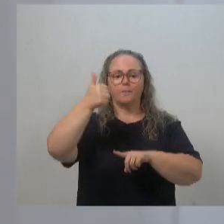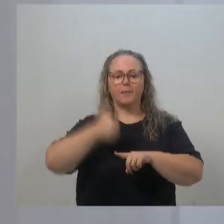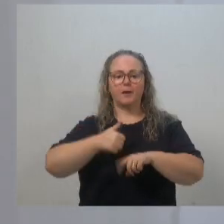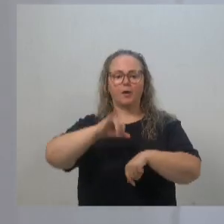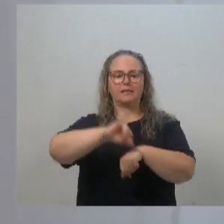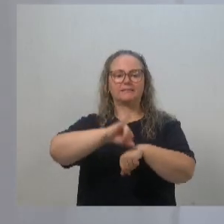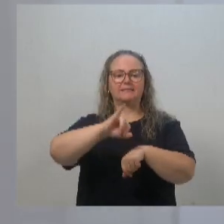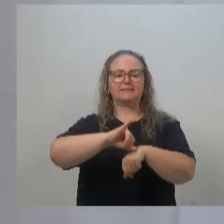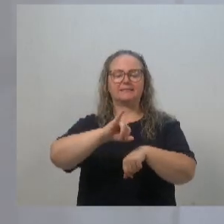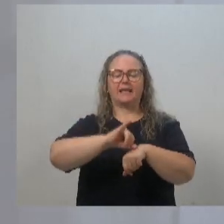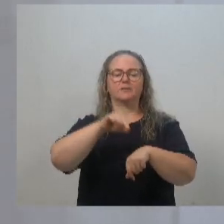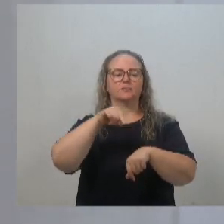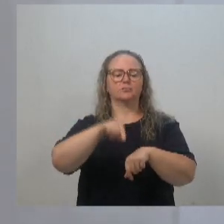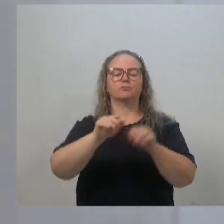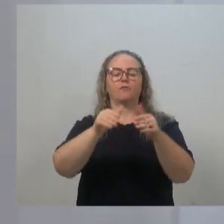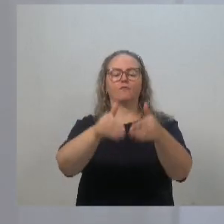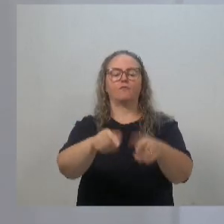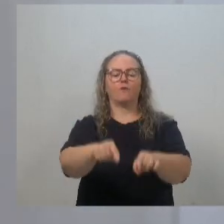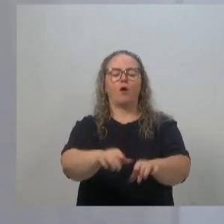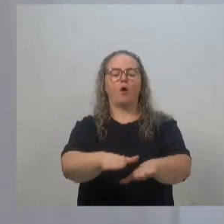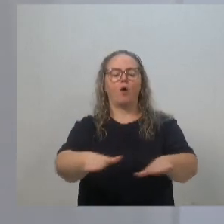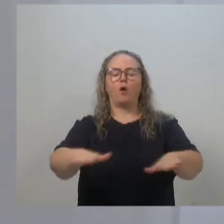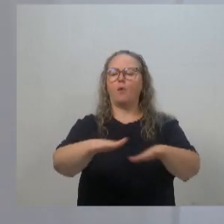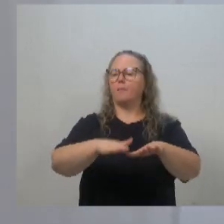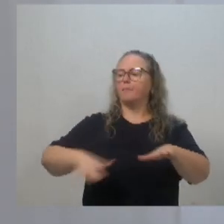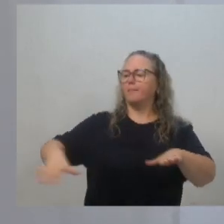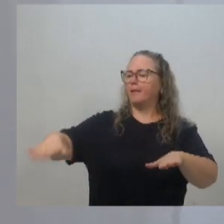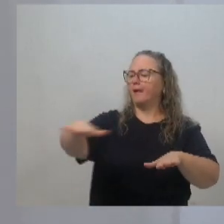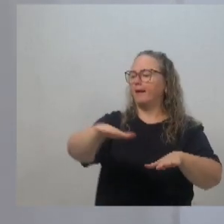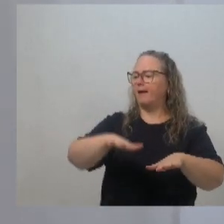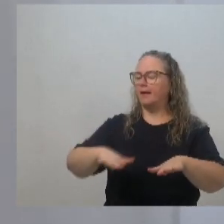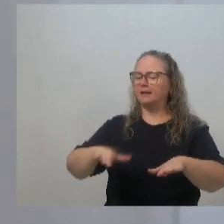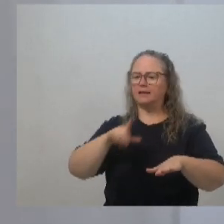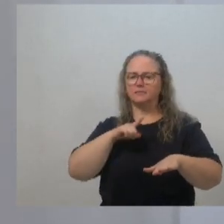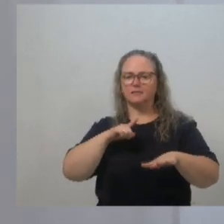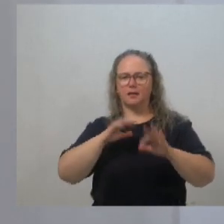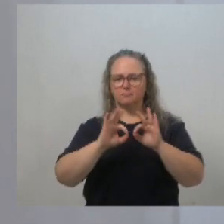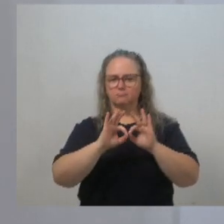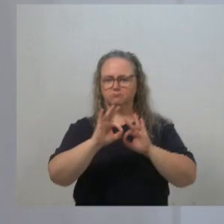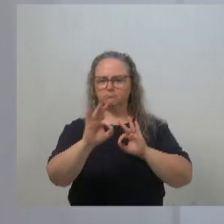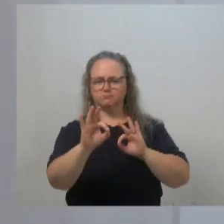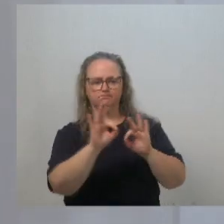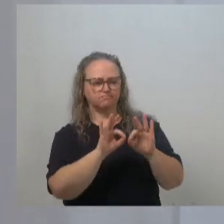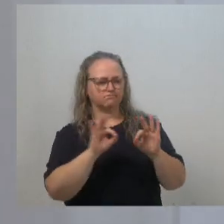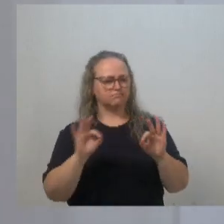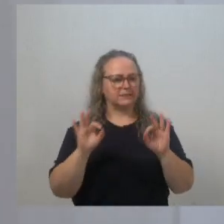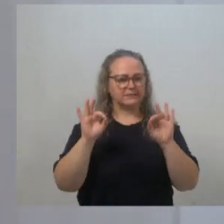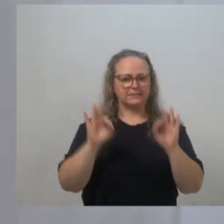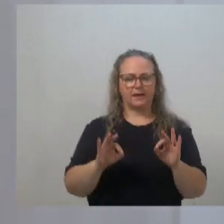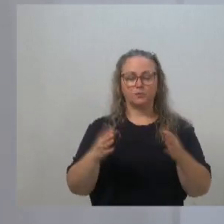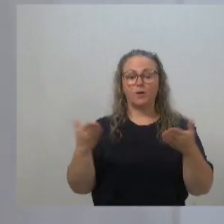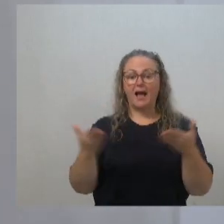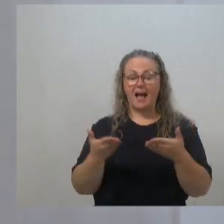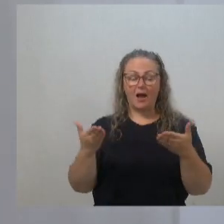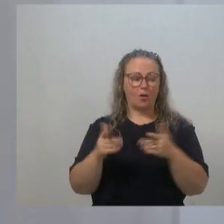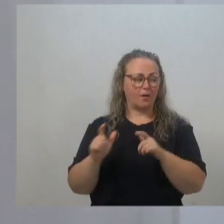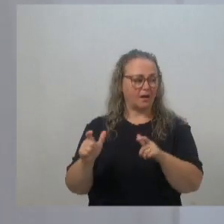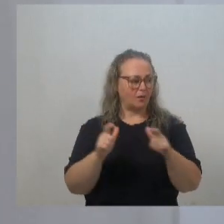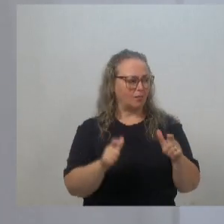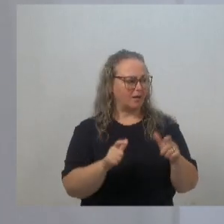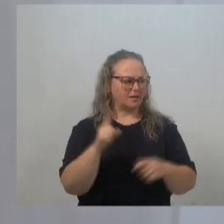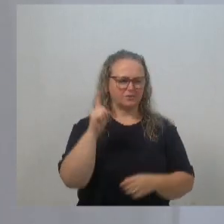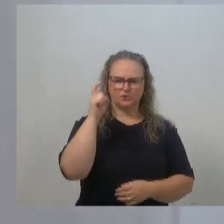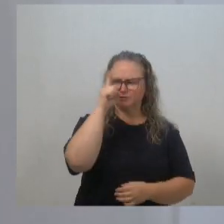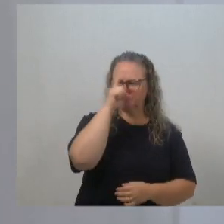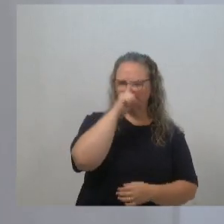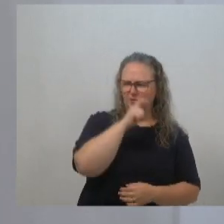cidade, eu fiz as áreas planas, eu fiz onde tem adensamento, e agora que chegou no lugar que é mais difícil, que é